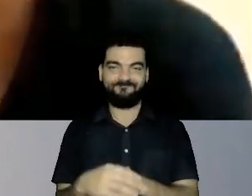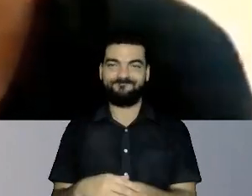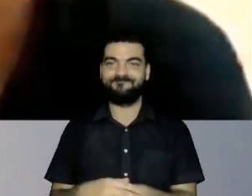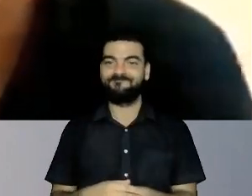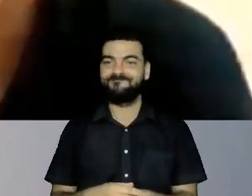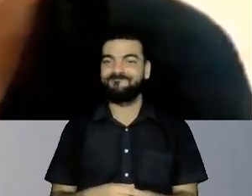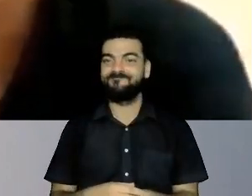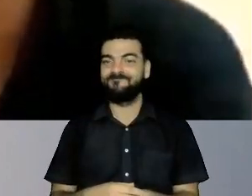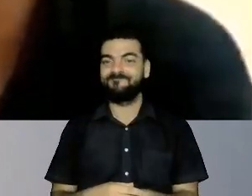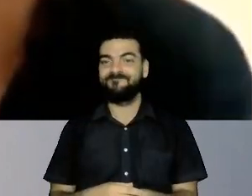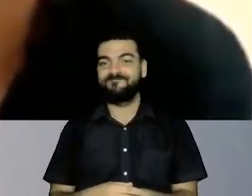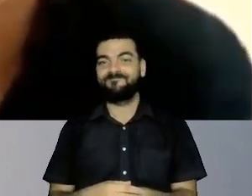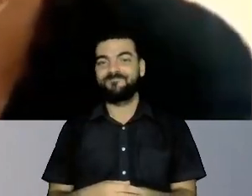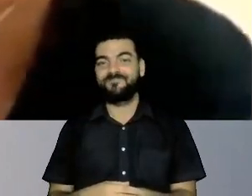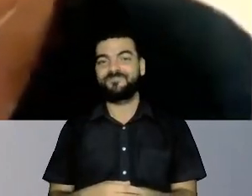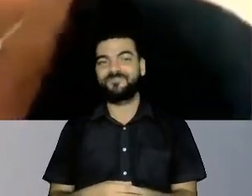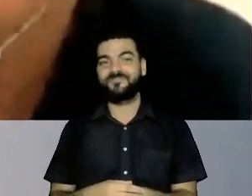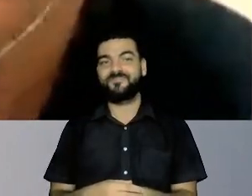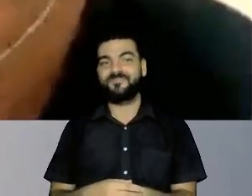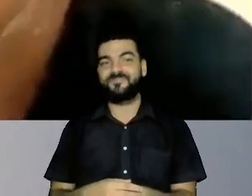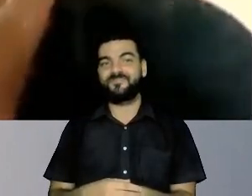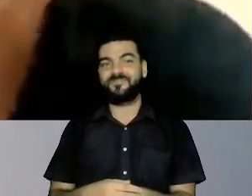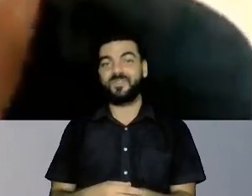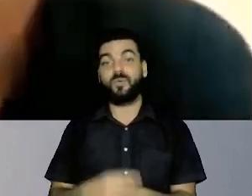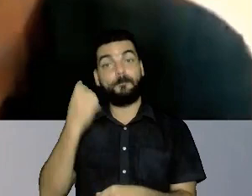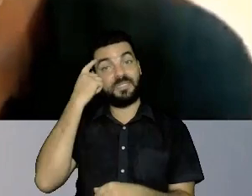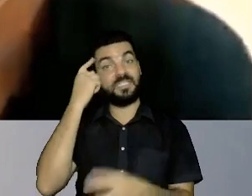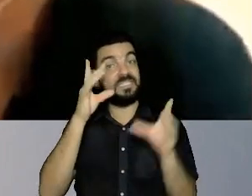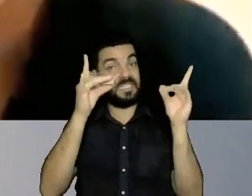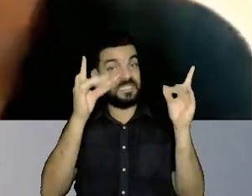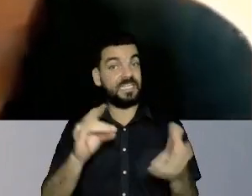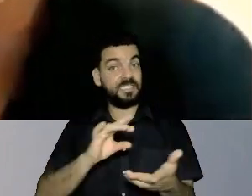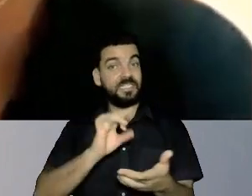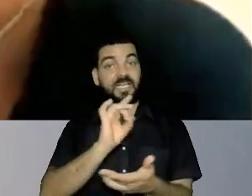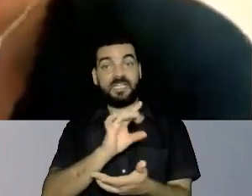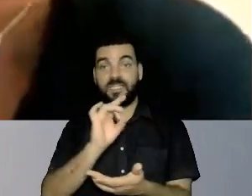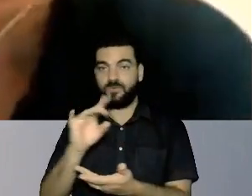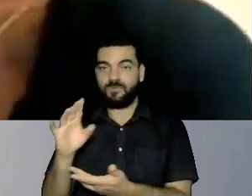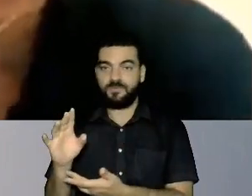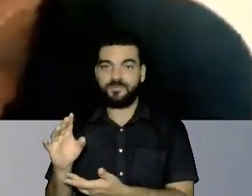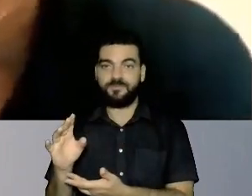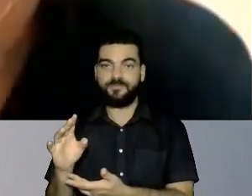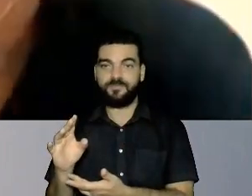também citam uma experiência de uma artista de rua.